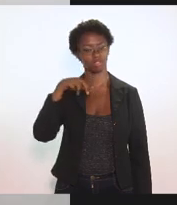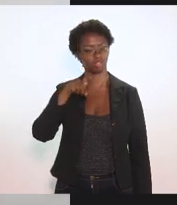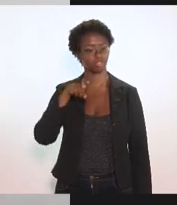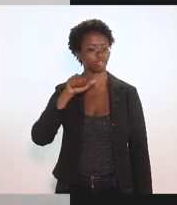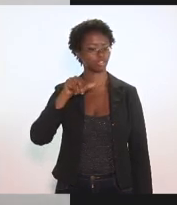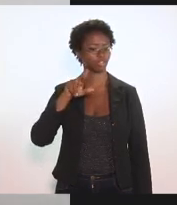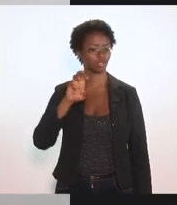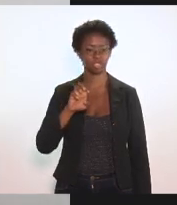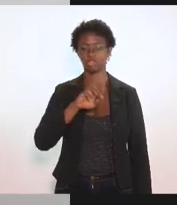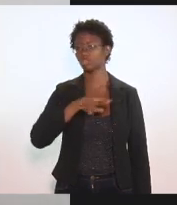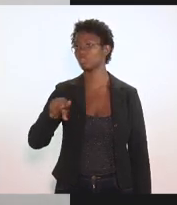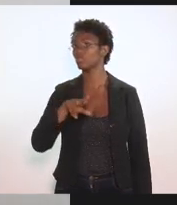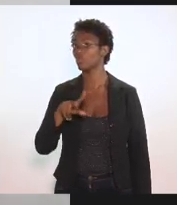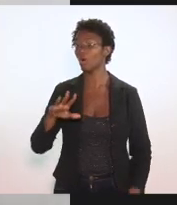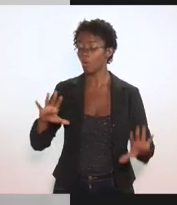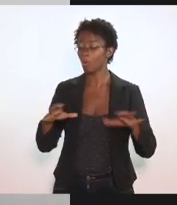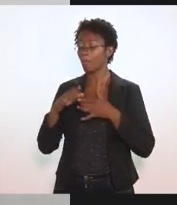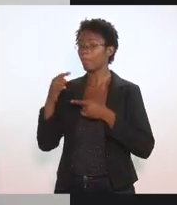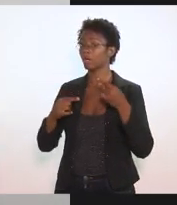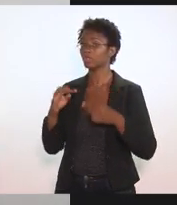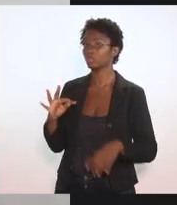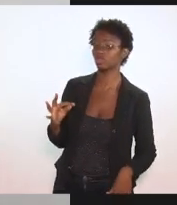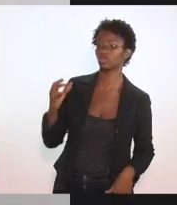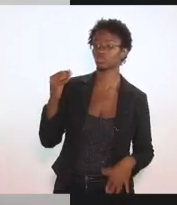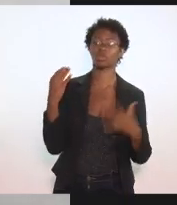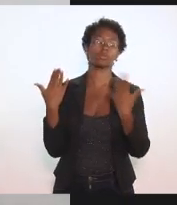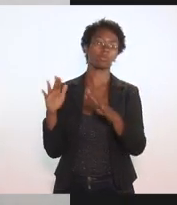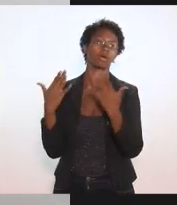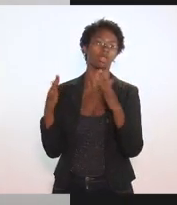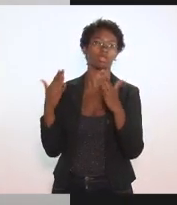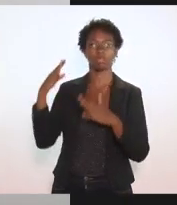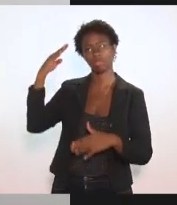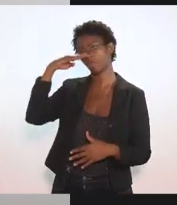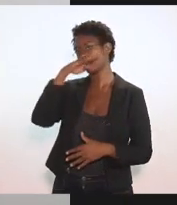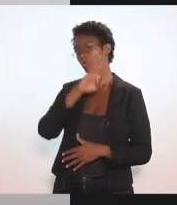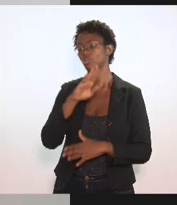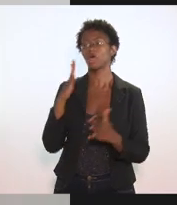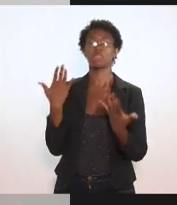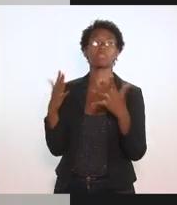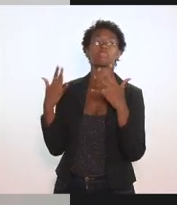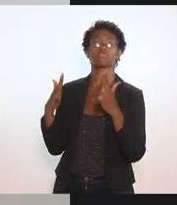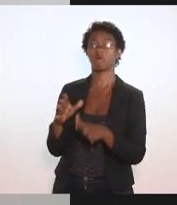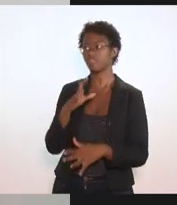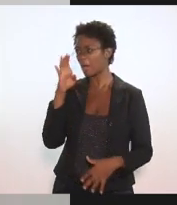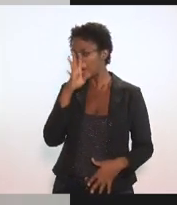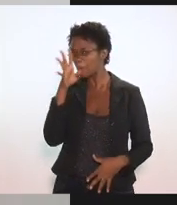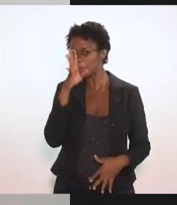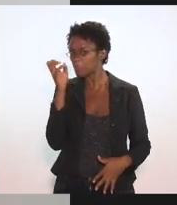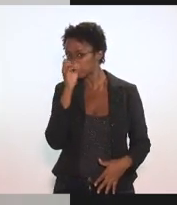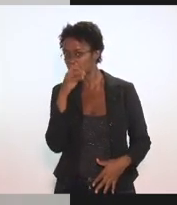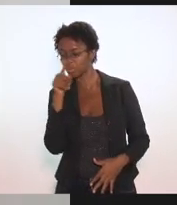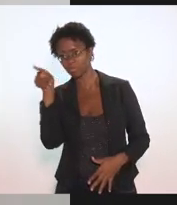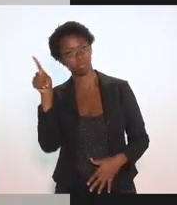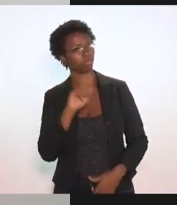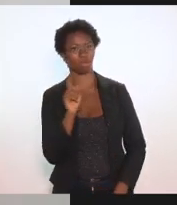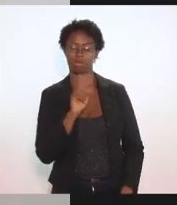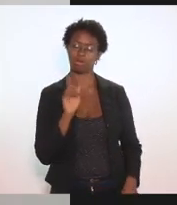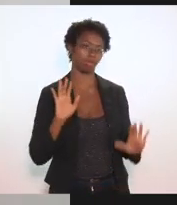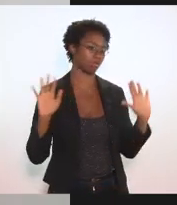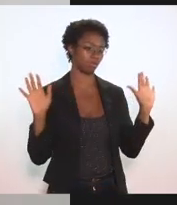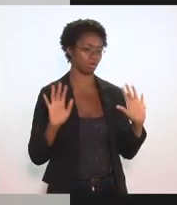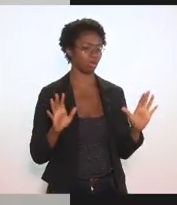que o partido como todo bata palmas para os absurdos que o presidente Bolsonaro vem proferindo, principalmente nos